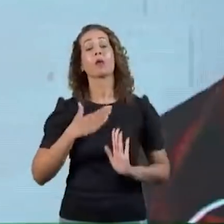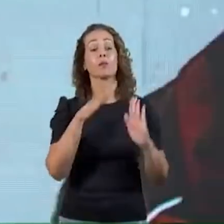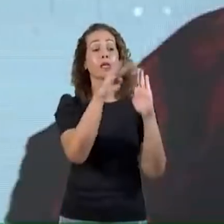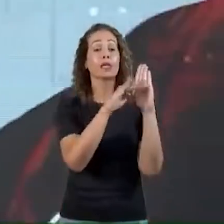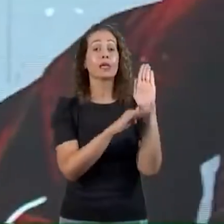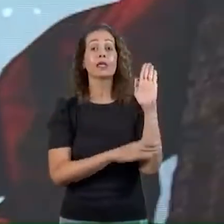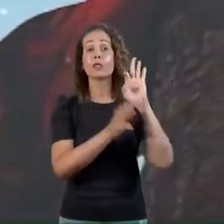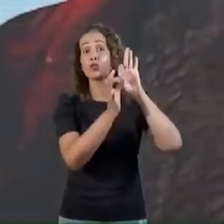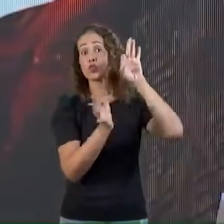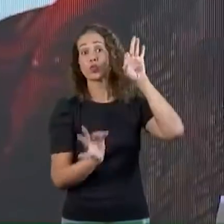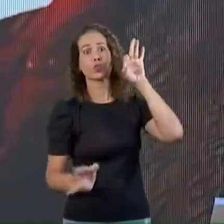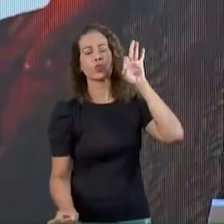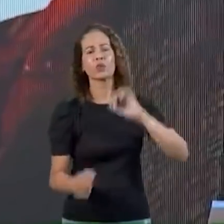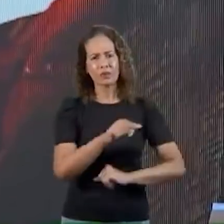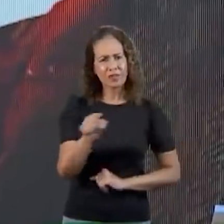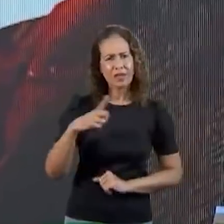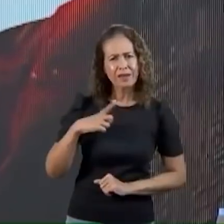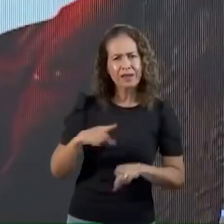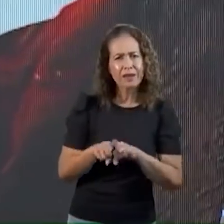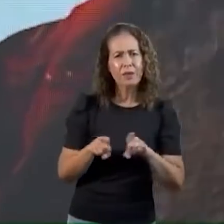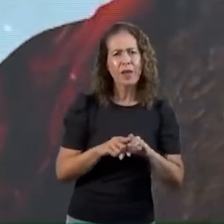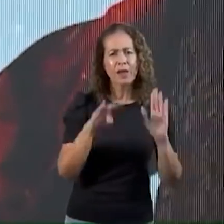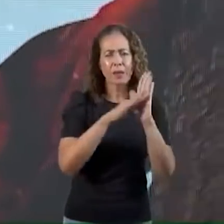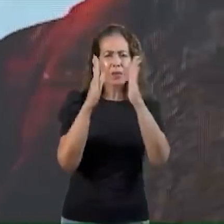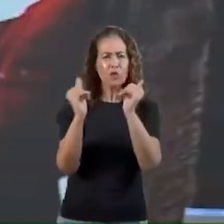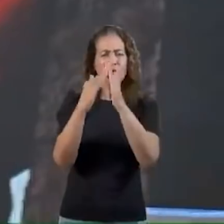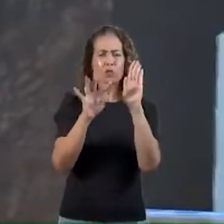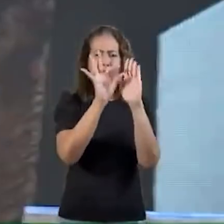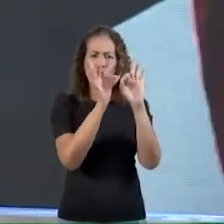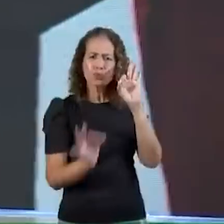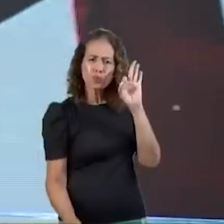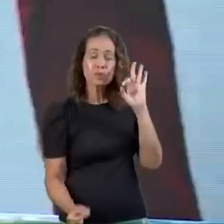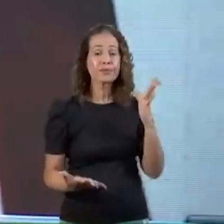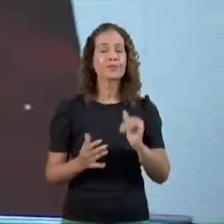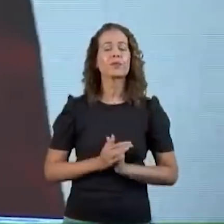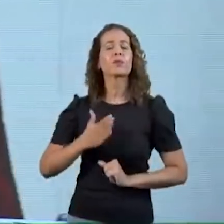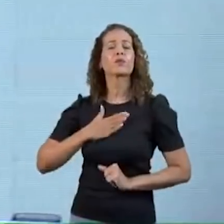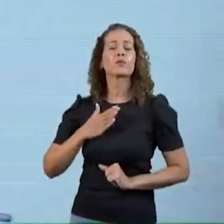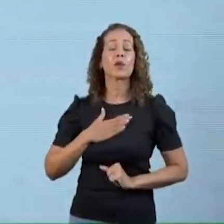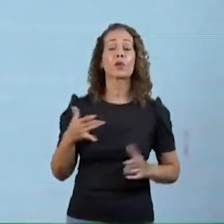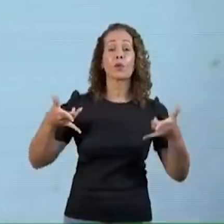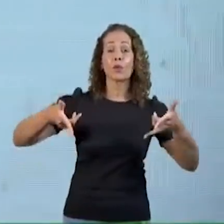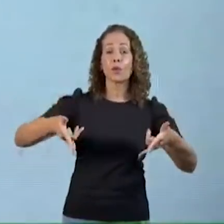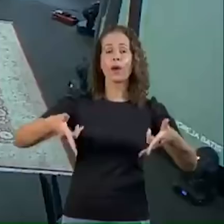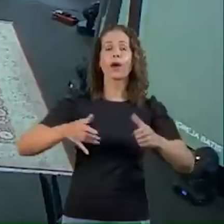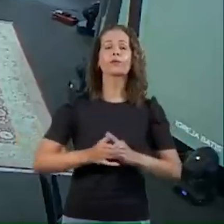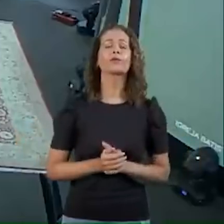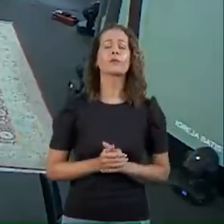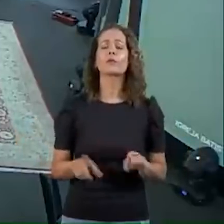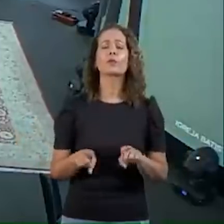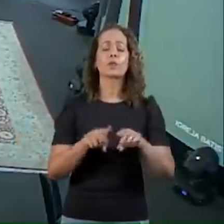de pedidos é gigante. Quem tem uma lista de pedidos muito grande aqui? Sabe o que eu fiz? No meu quarto de oração, eu coloquei um